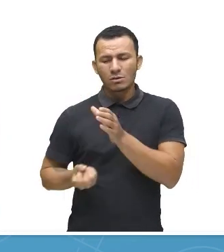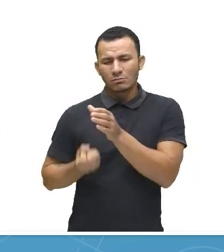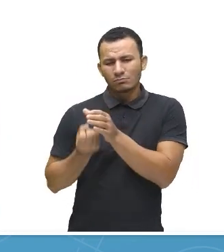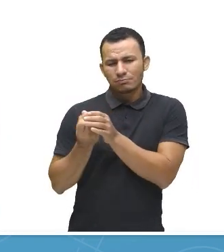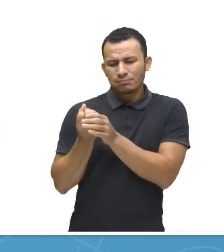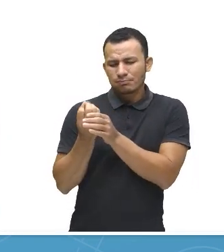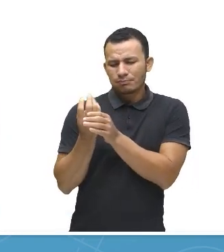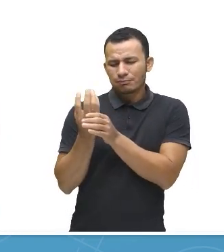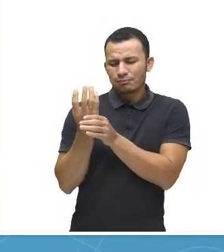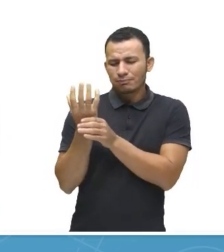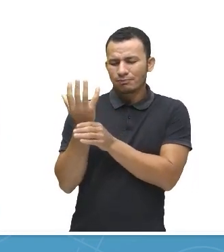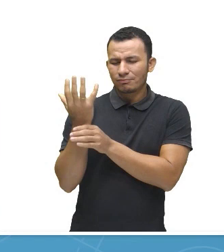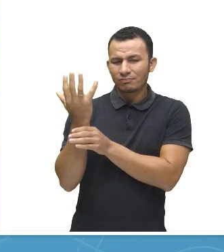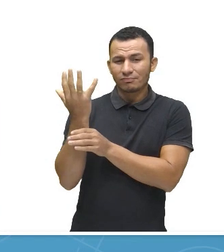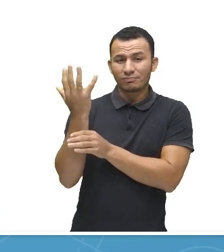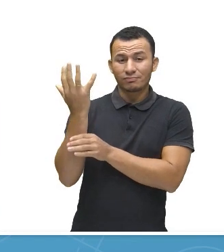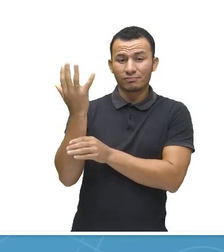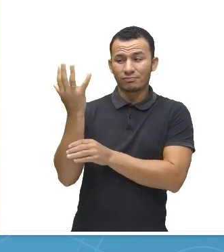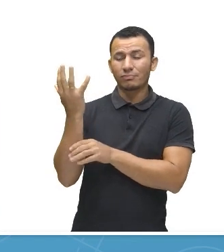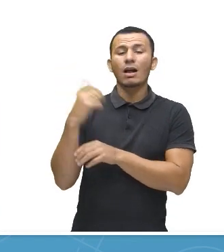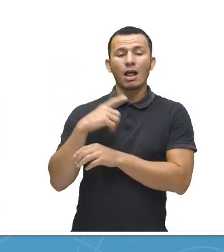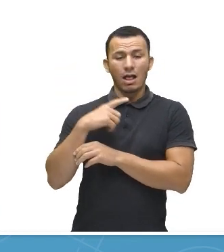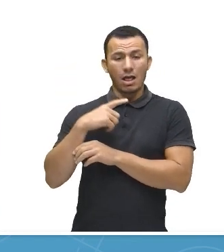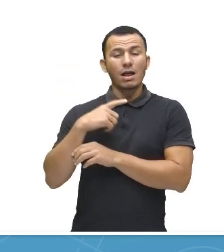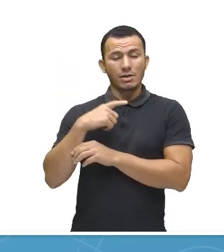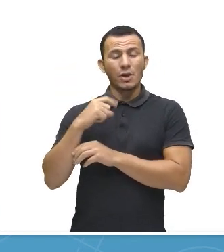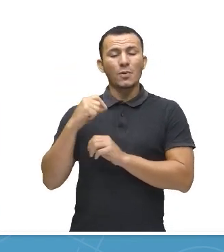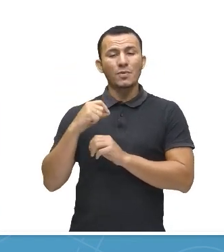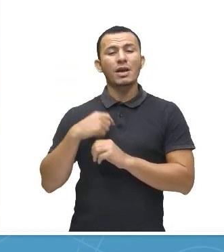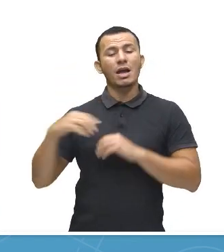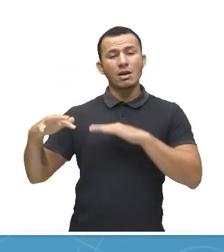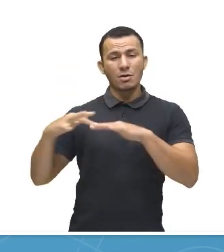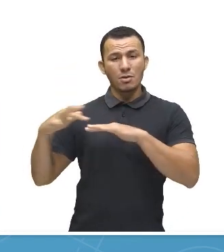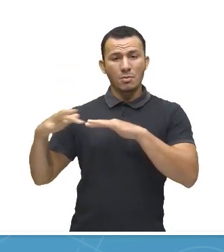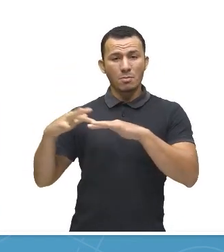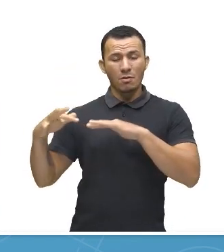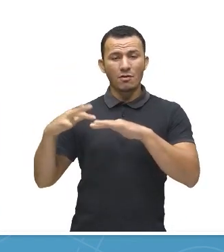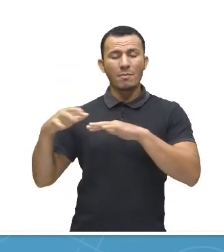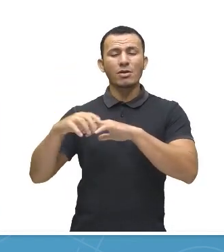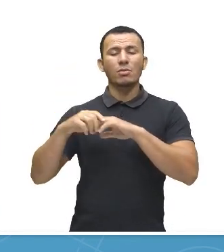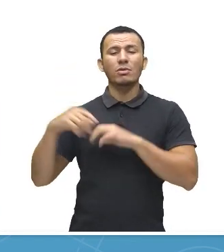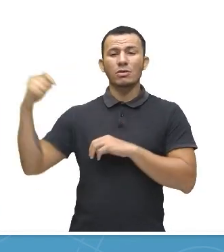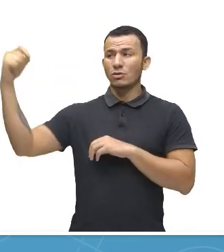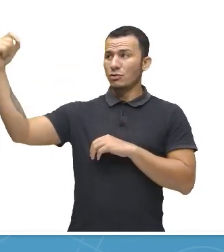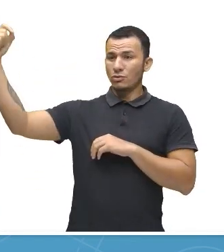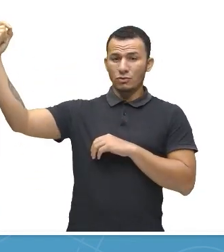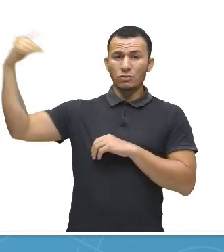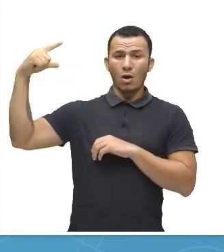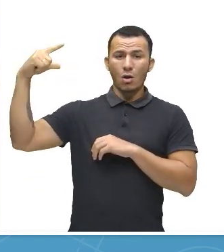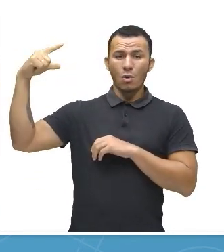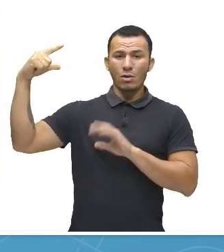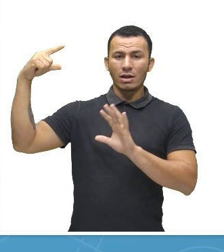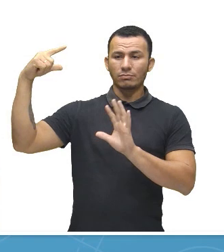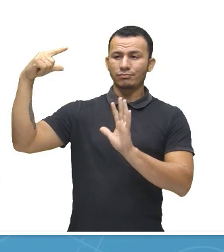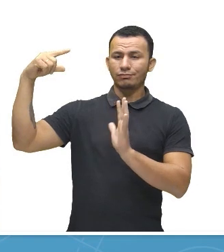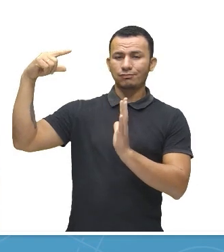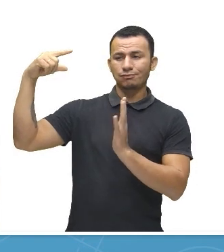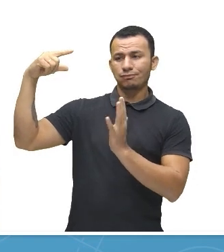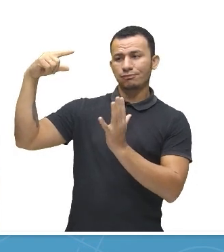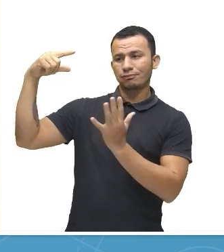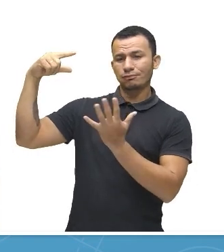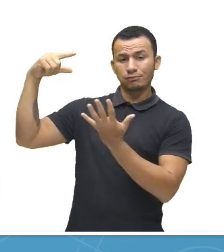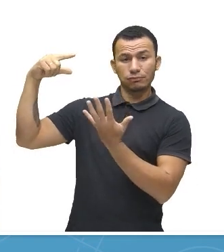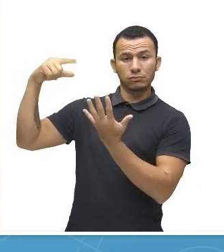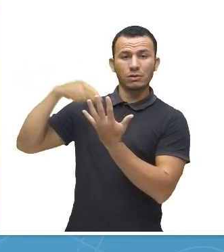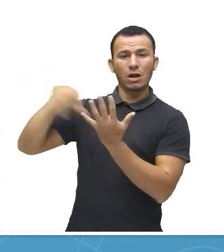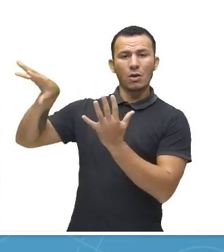seu desenvolvimento, ele se movimenta sempre em direção ao sol. Então, repare aí